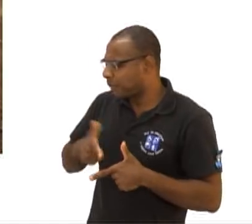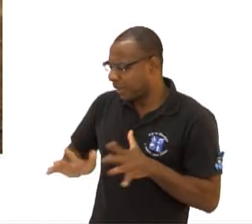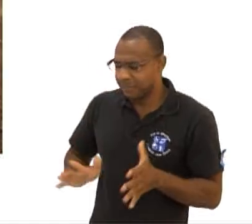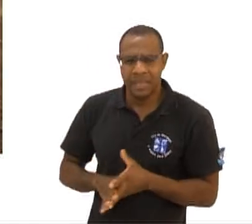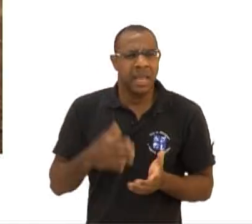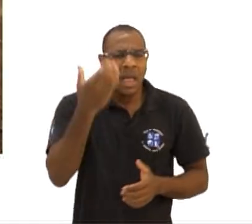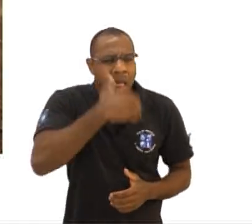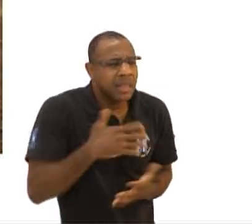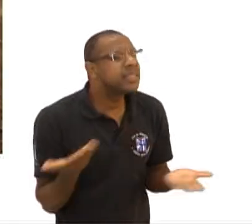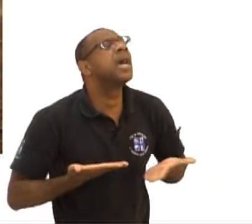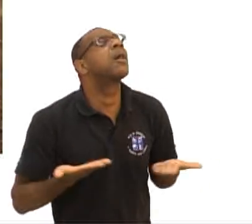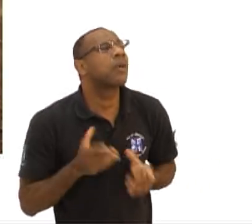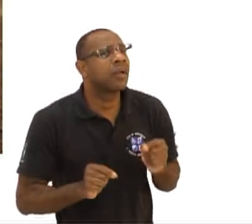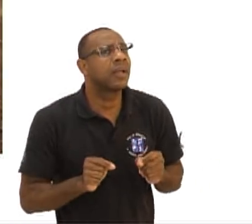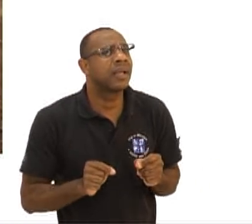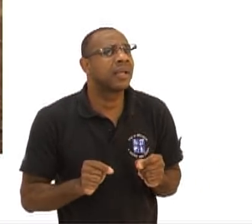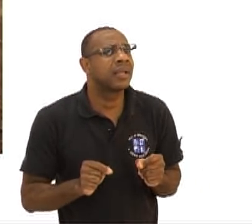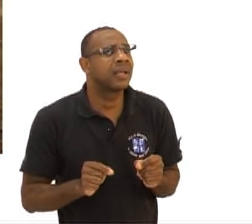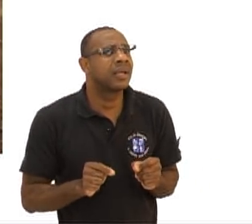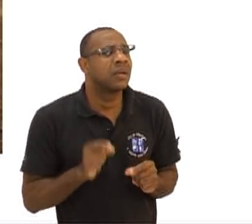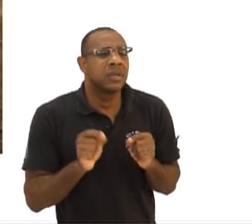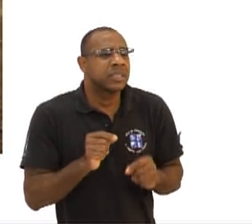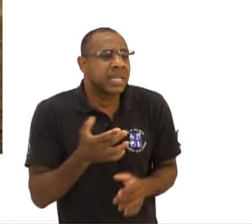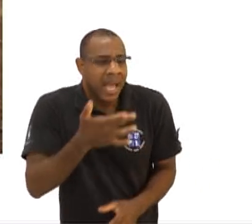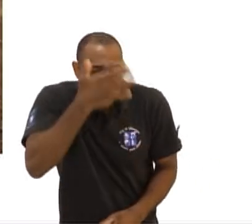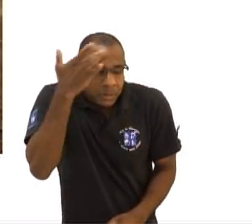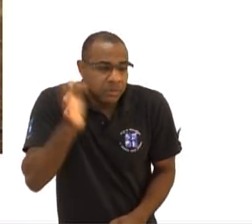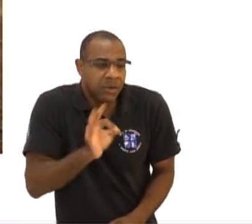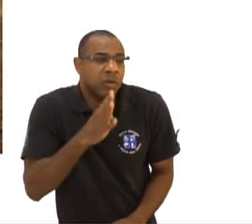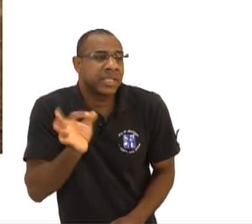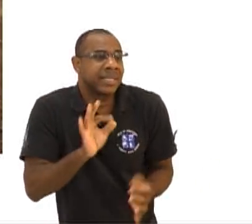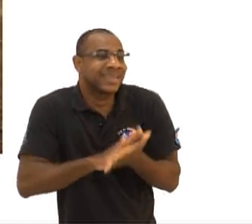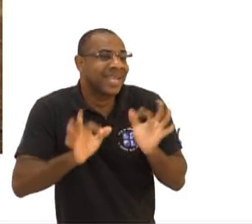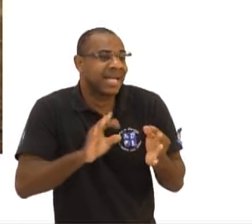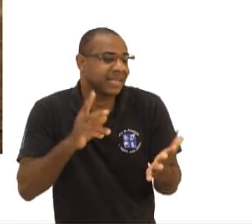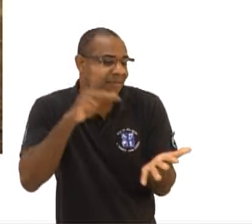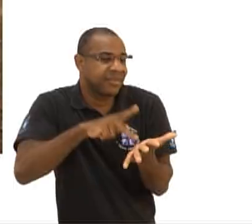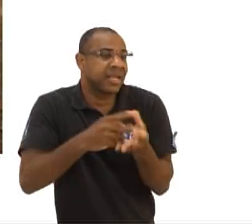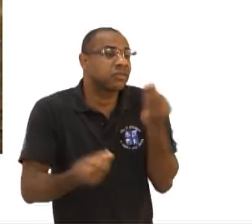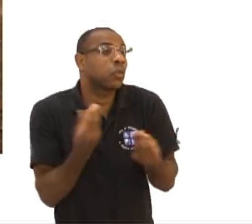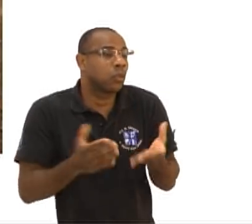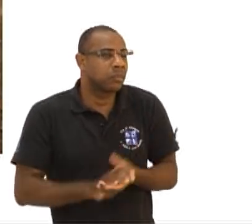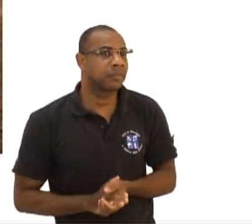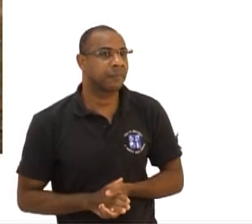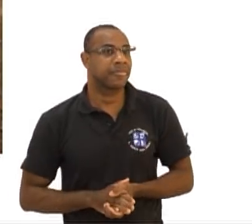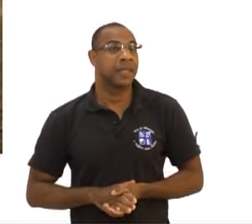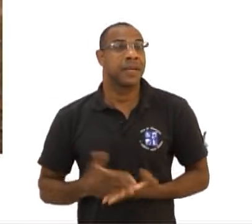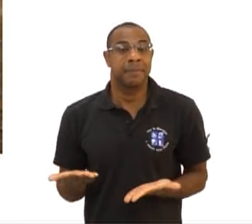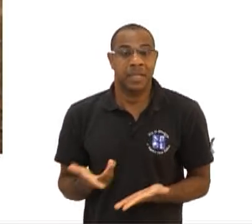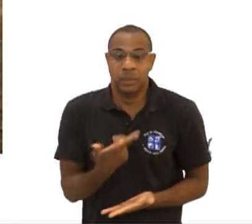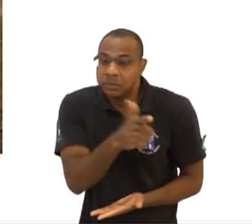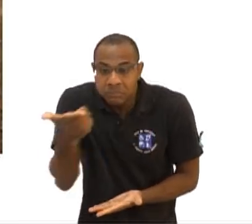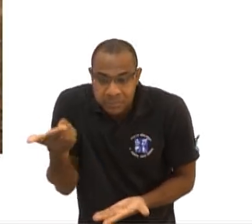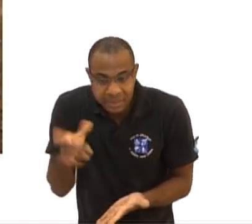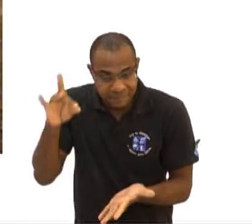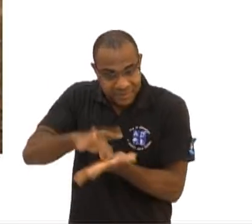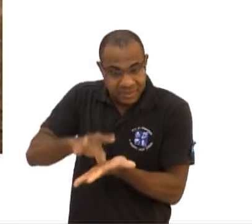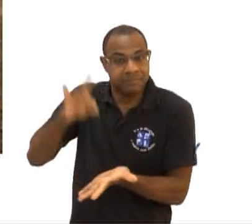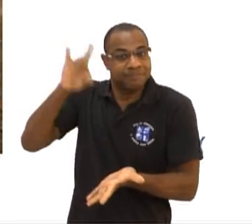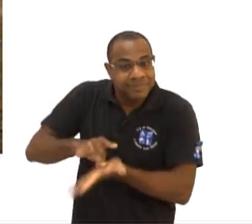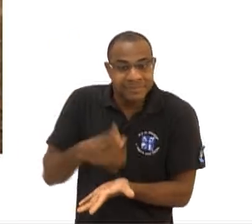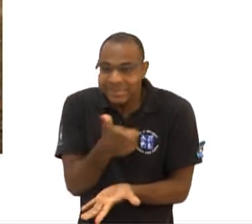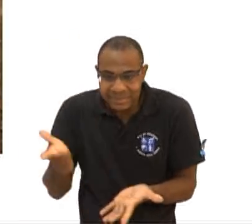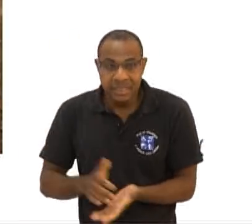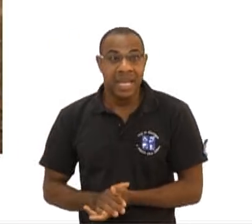perguntou, mas agora ninguém mais vai conhecer a verdade na Terra? Ele falou, sim, só que ninguém tem a verdade absoluta. Cada um tem